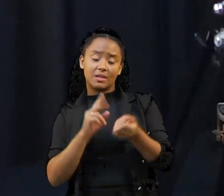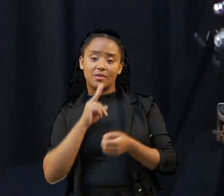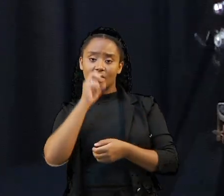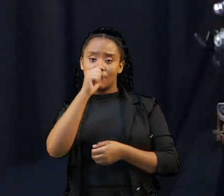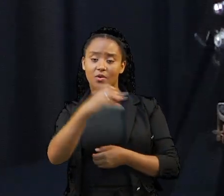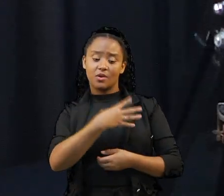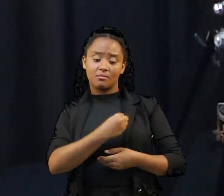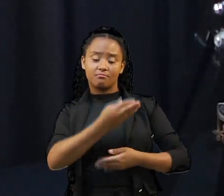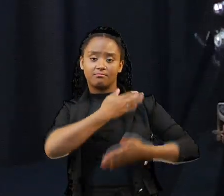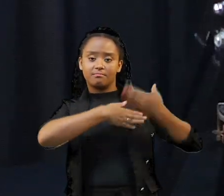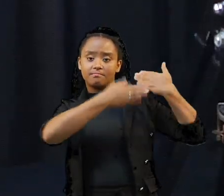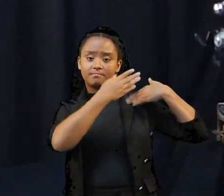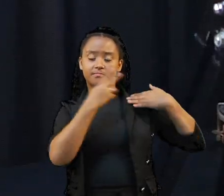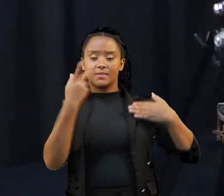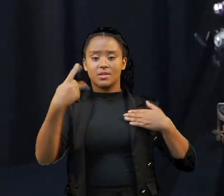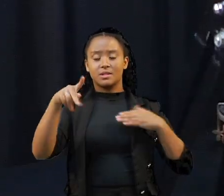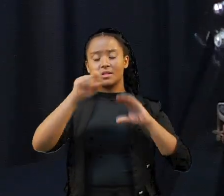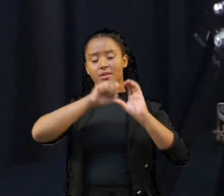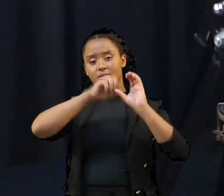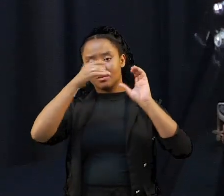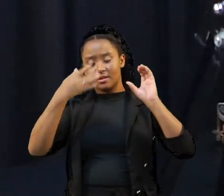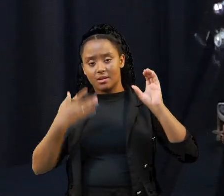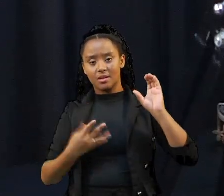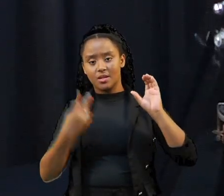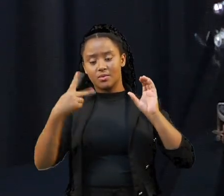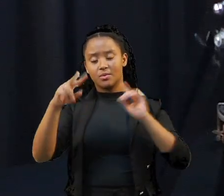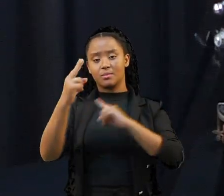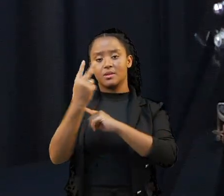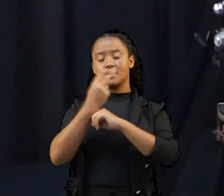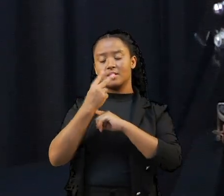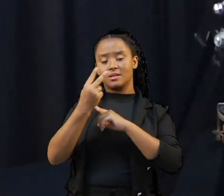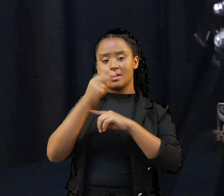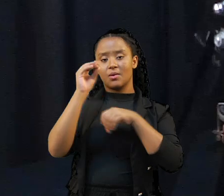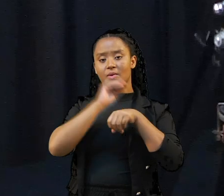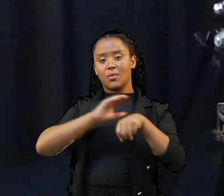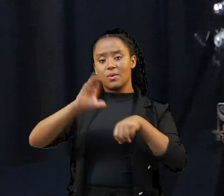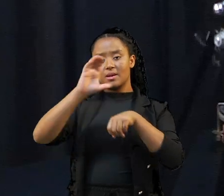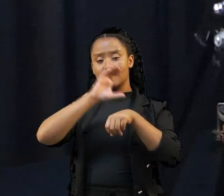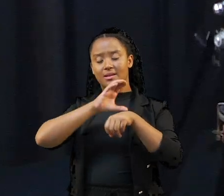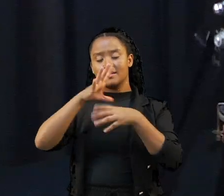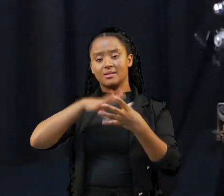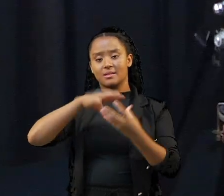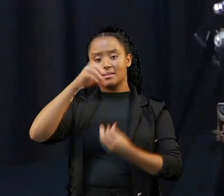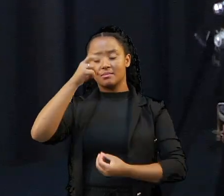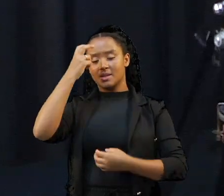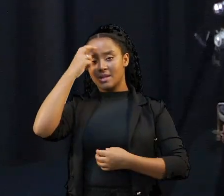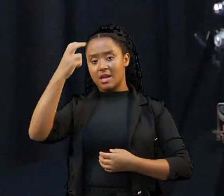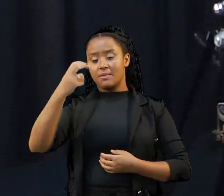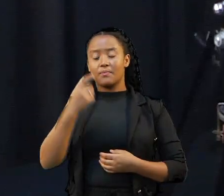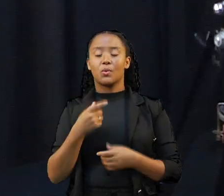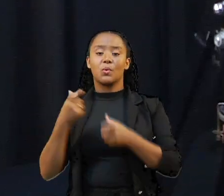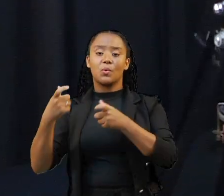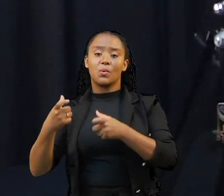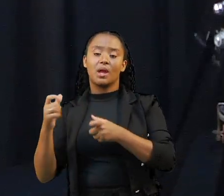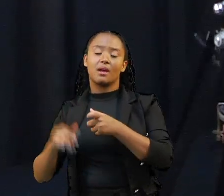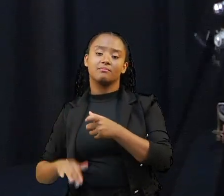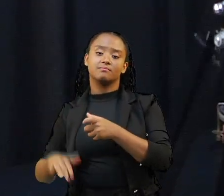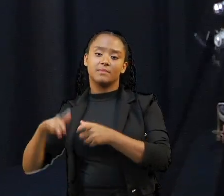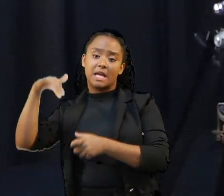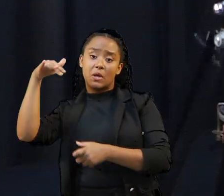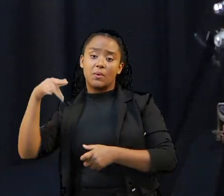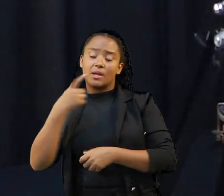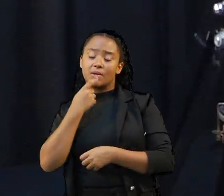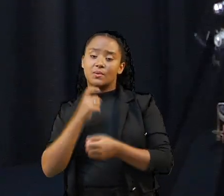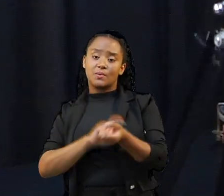ancestrais, seus traços, sua proteção, a sabedoria e o espírito sagaz. Sabe, de onde eu venho, o sangue é outro. É